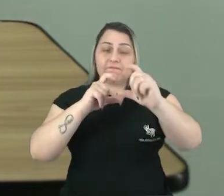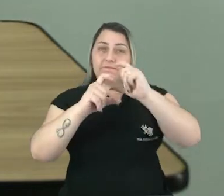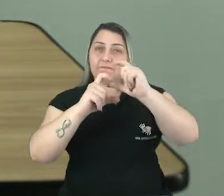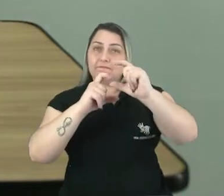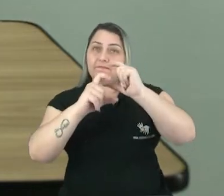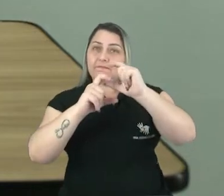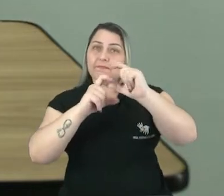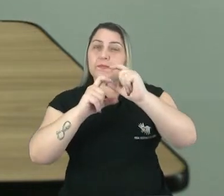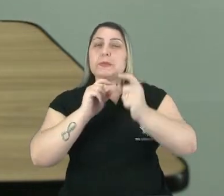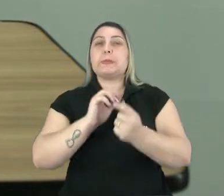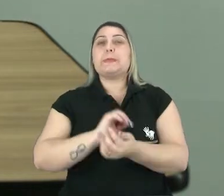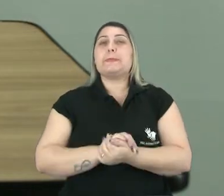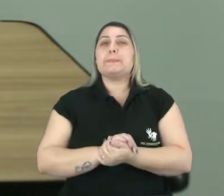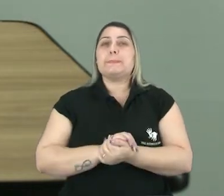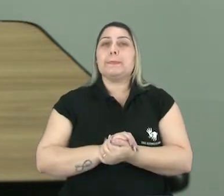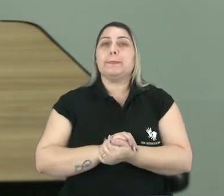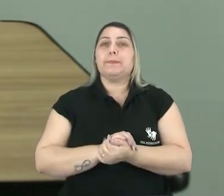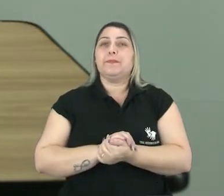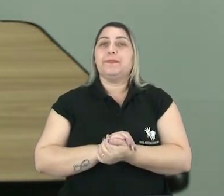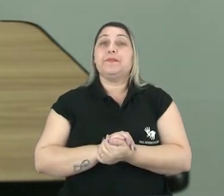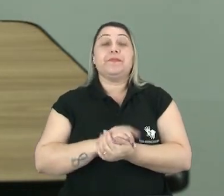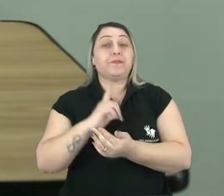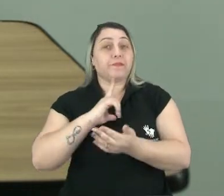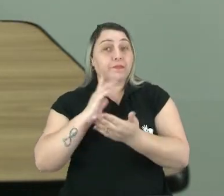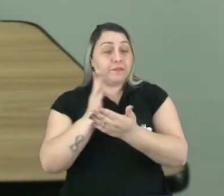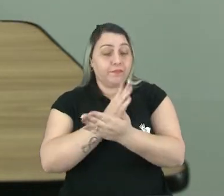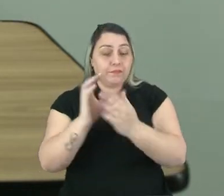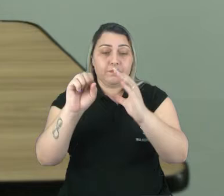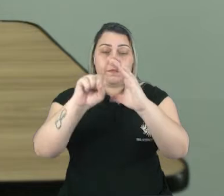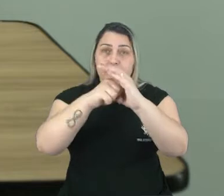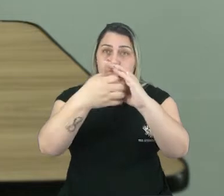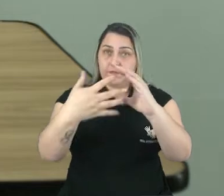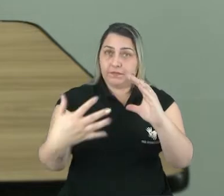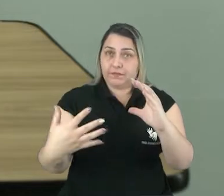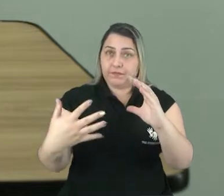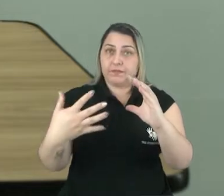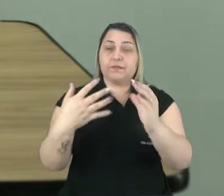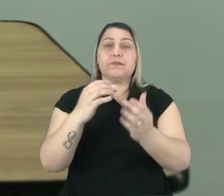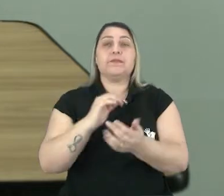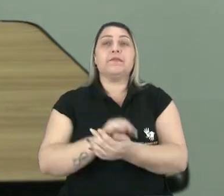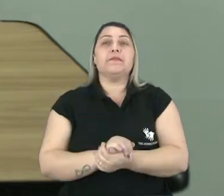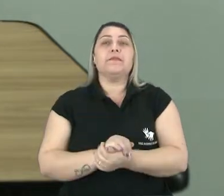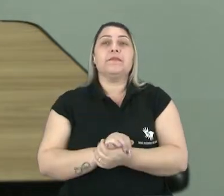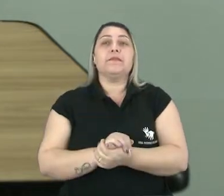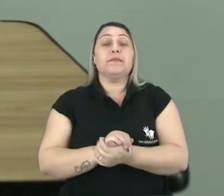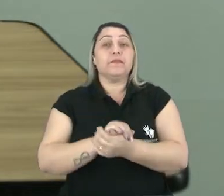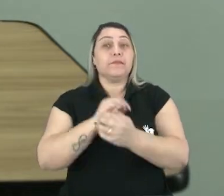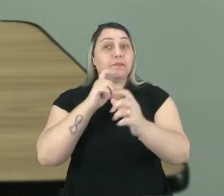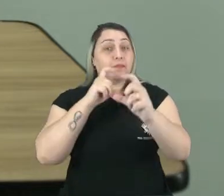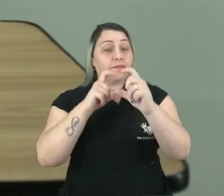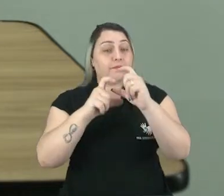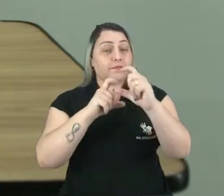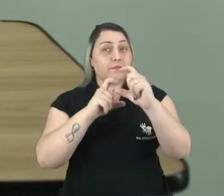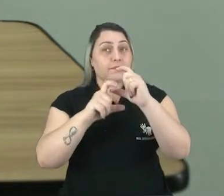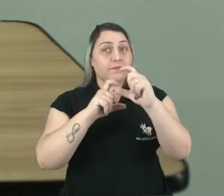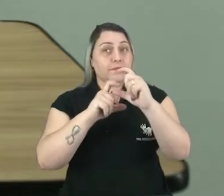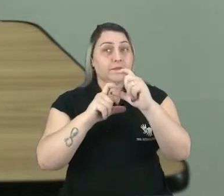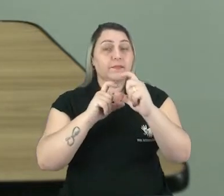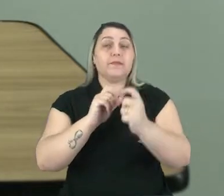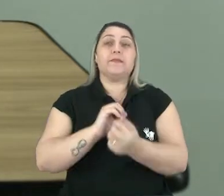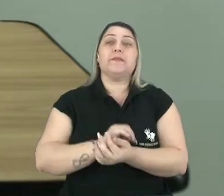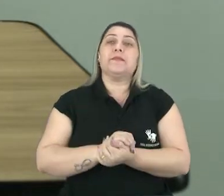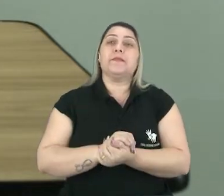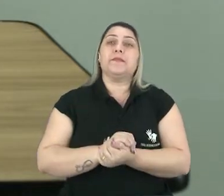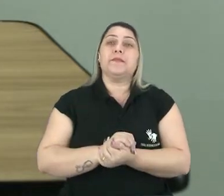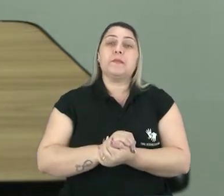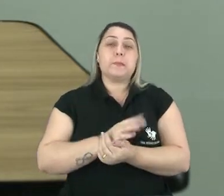em quadrinhos? Existem algumas características das histórias em